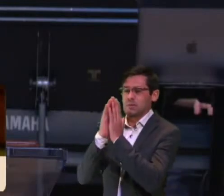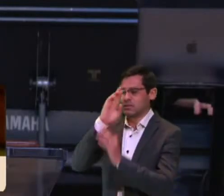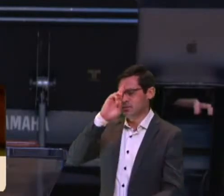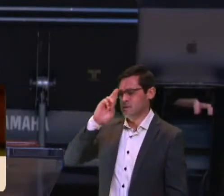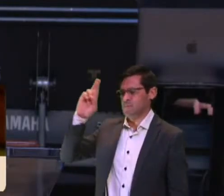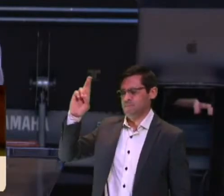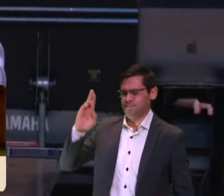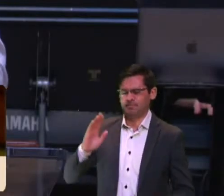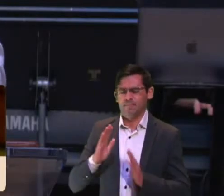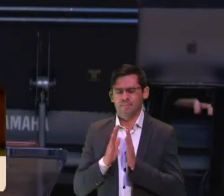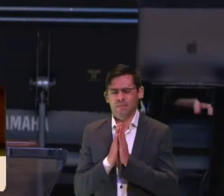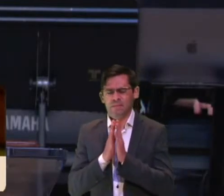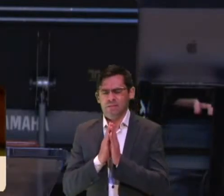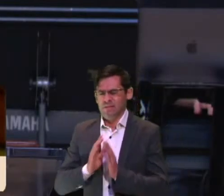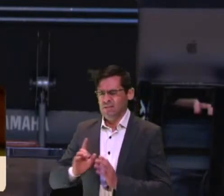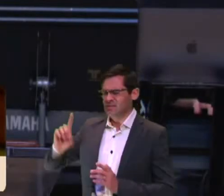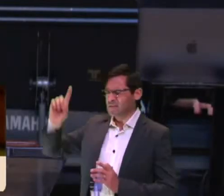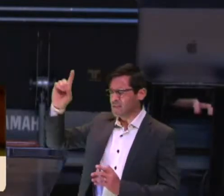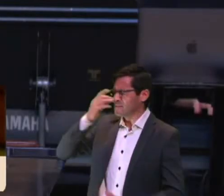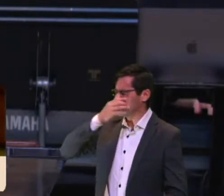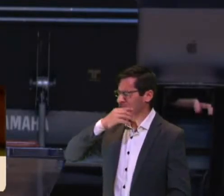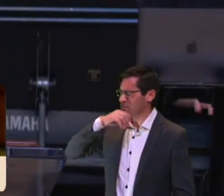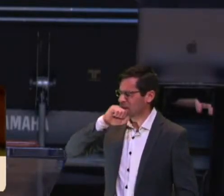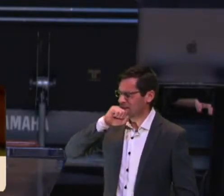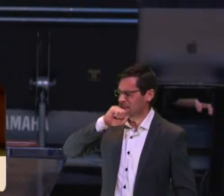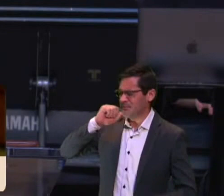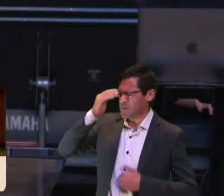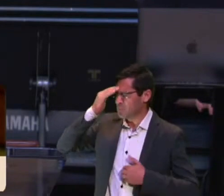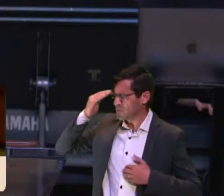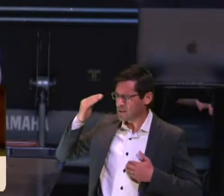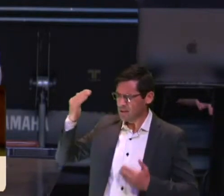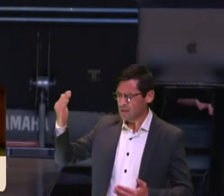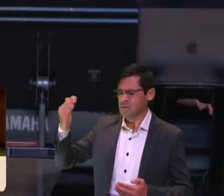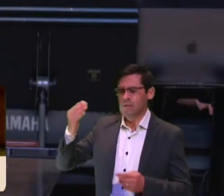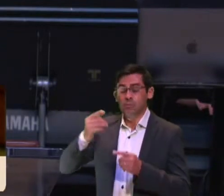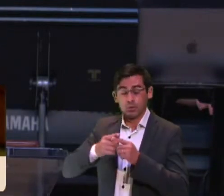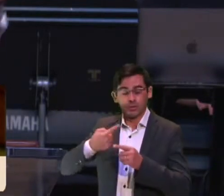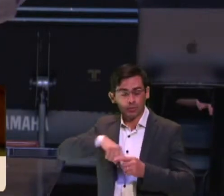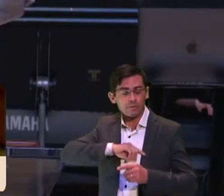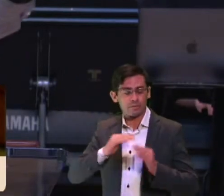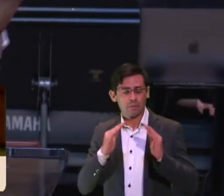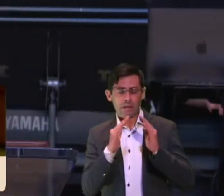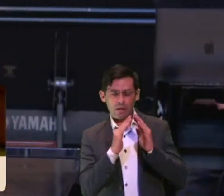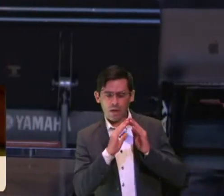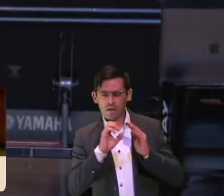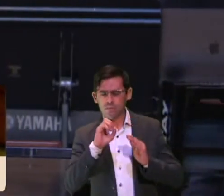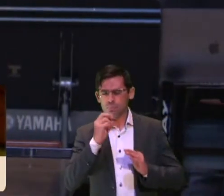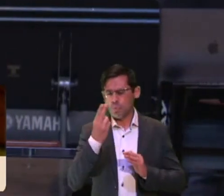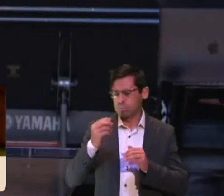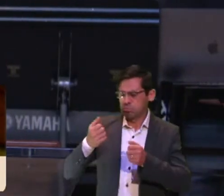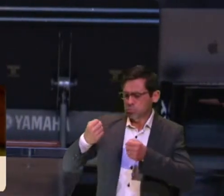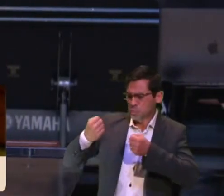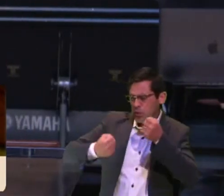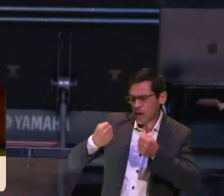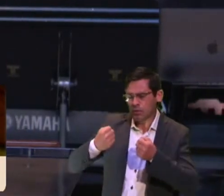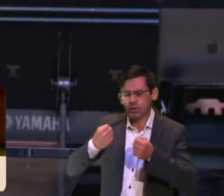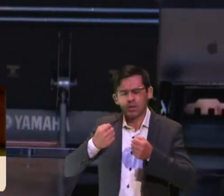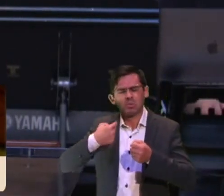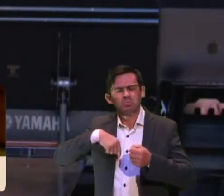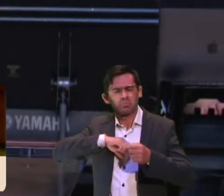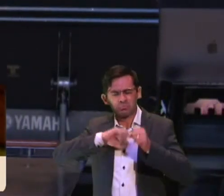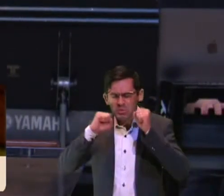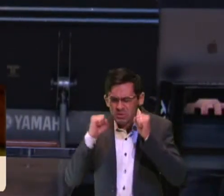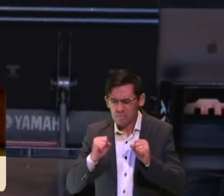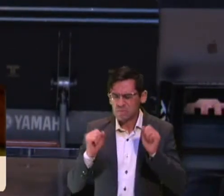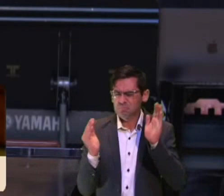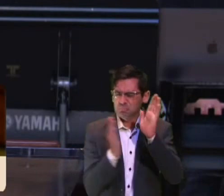obrigado. Muito obrigado porque mesmo em nossas casas, ou talvez no carro, podemos cantar